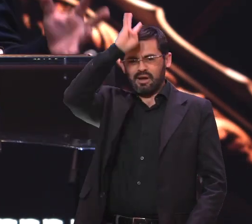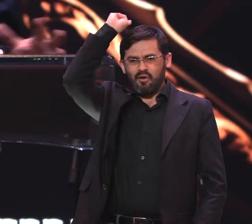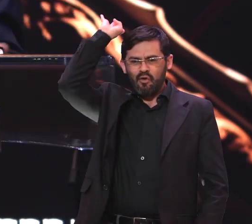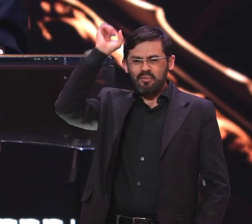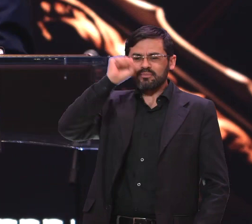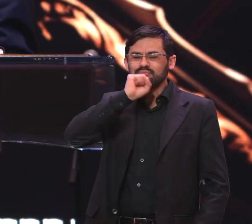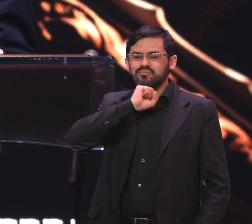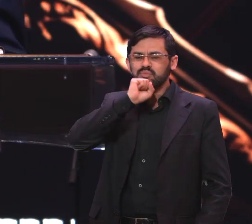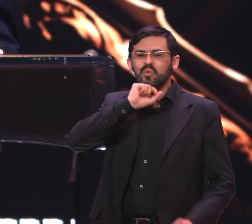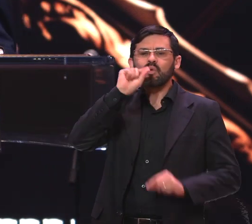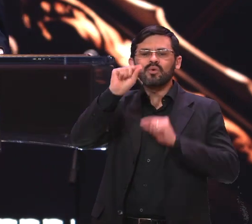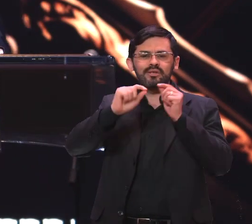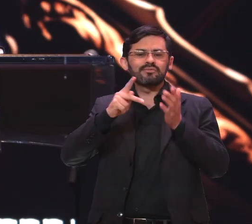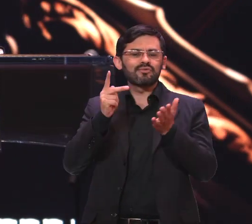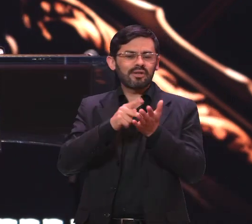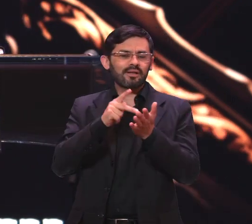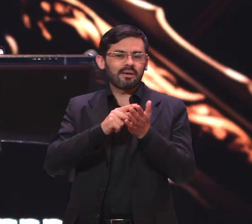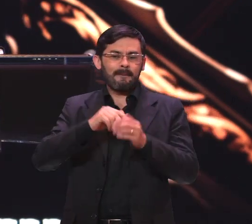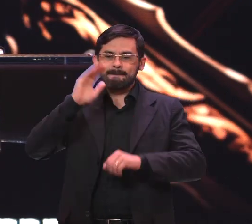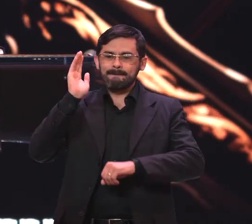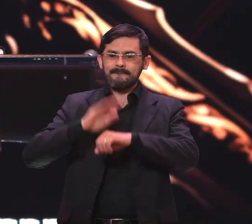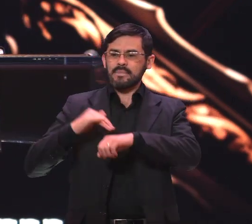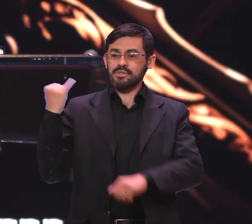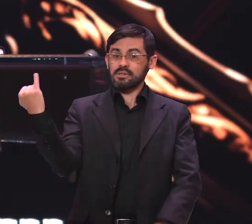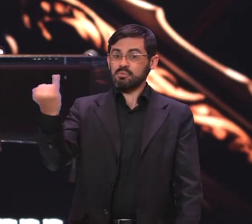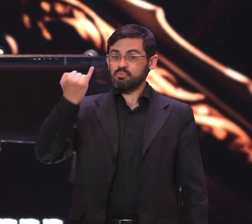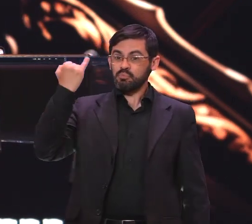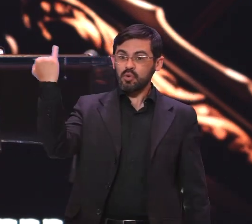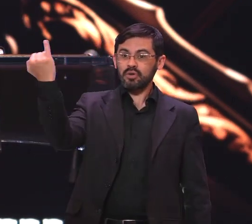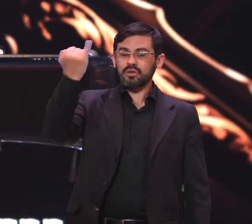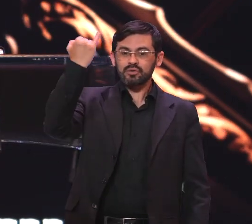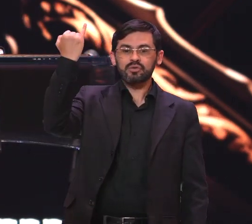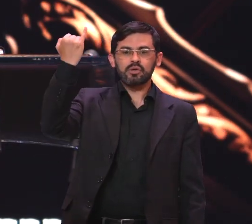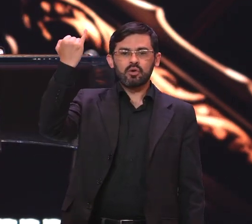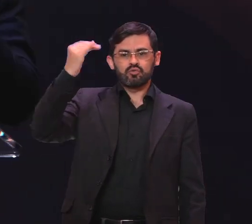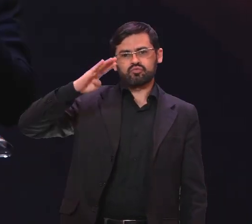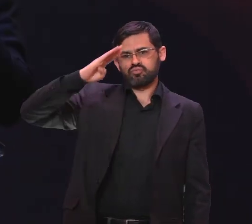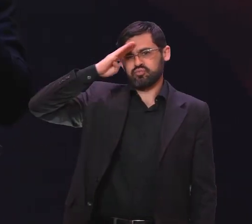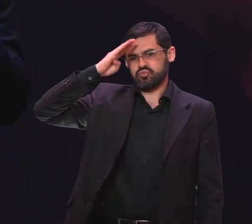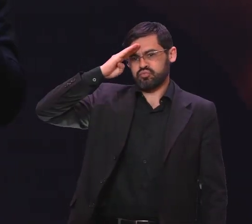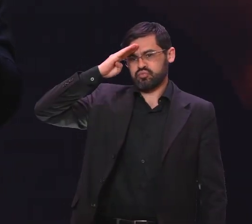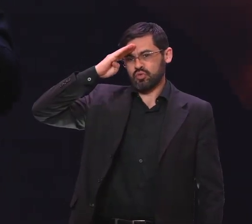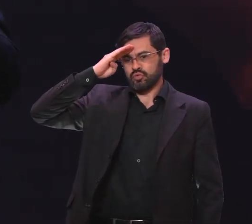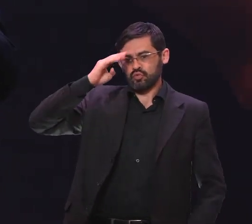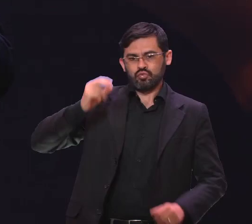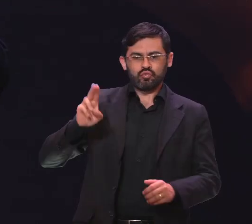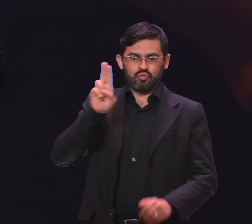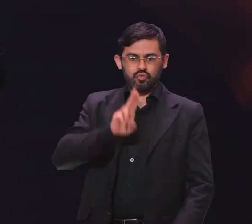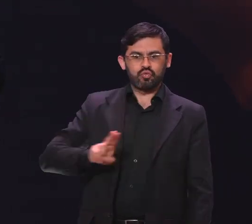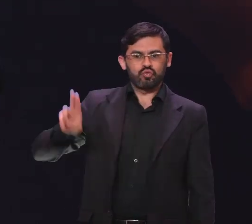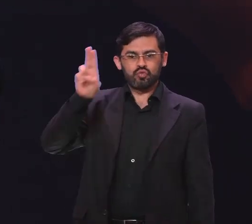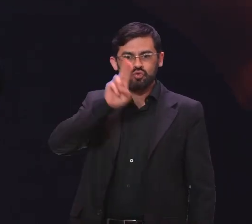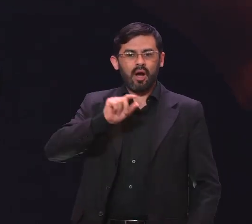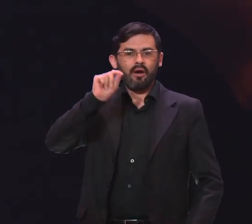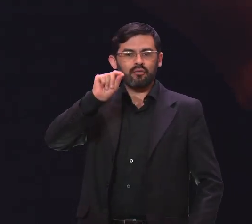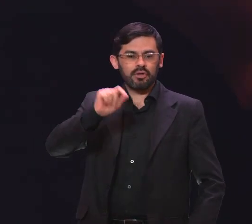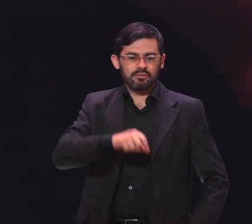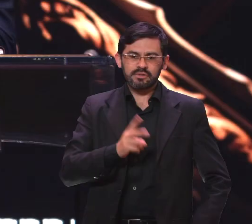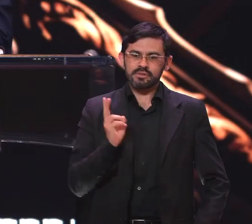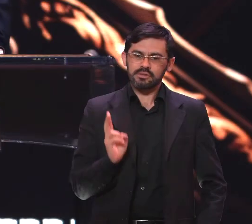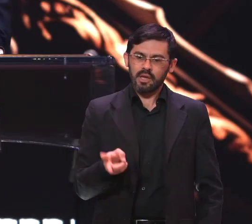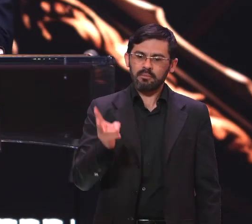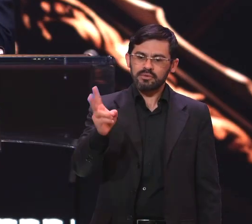ela assumiu o papel de arma principal. Os legionários a usavam do lado esquerdo para